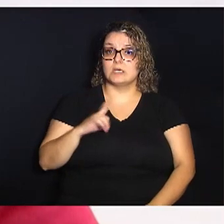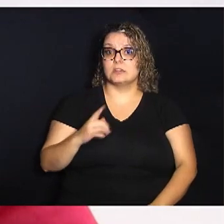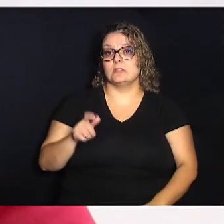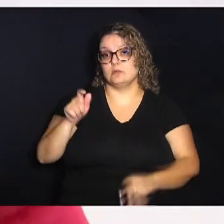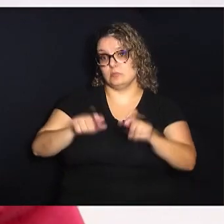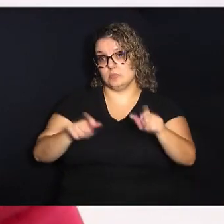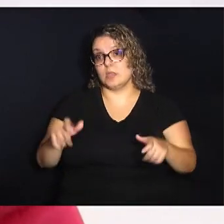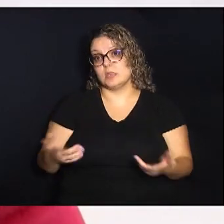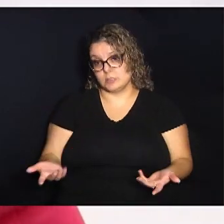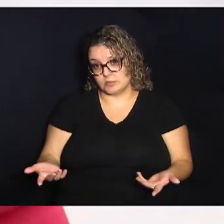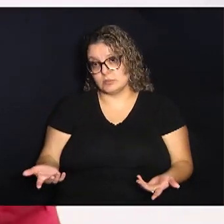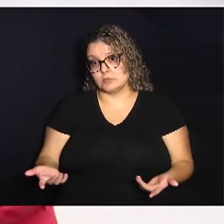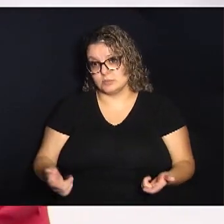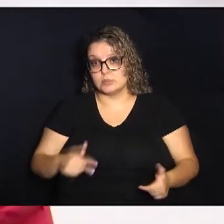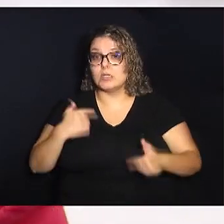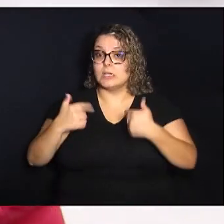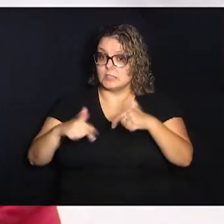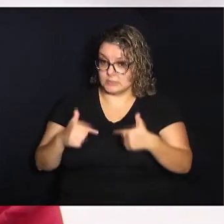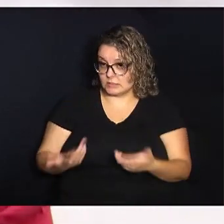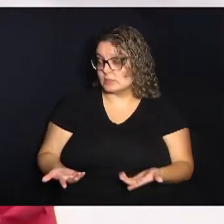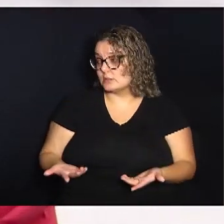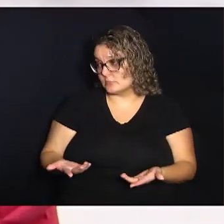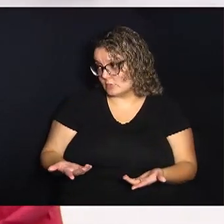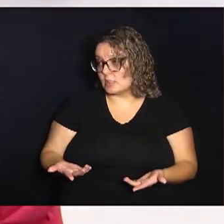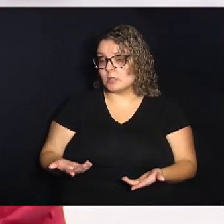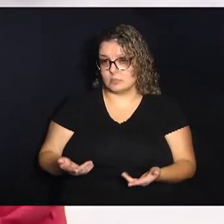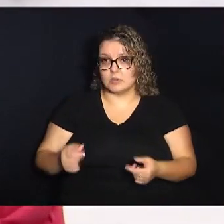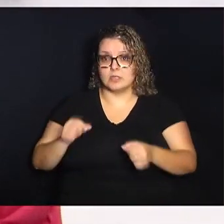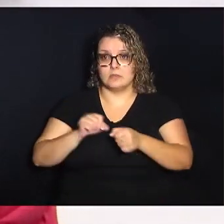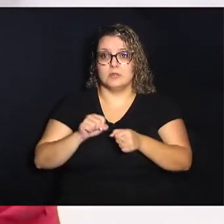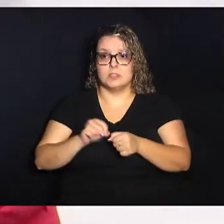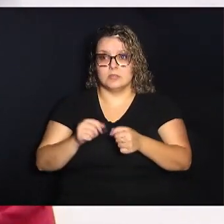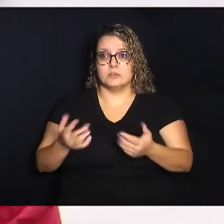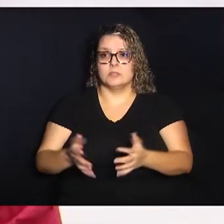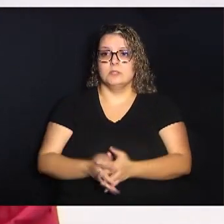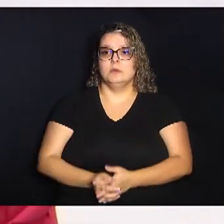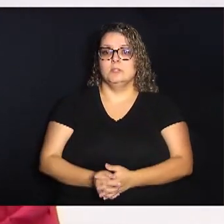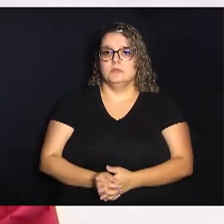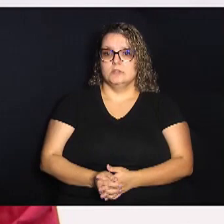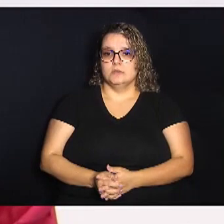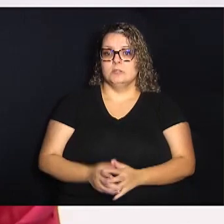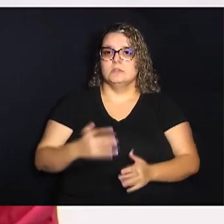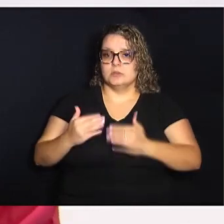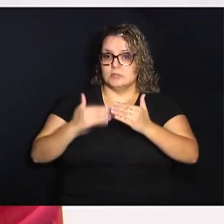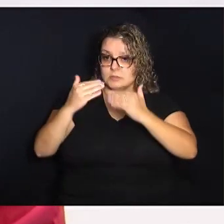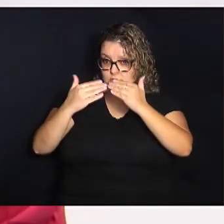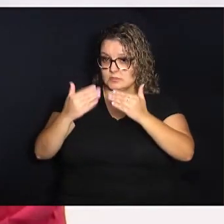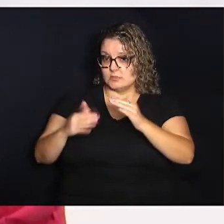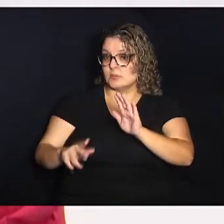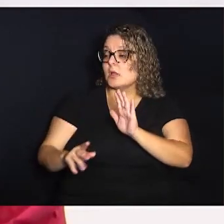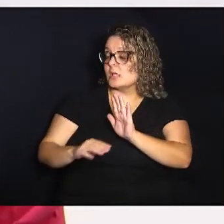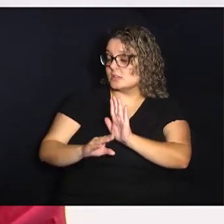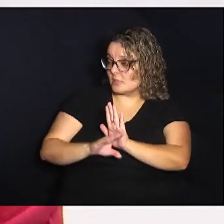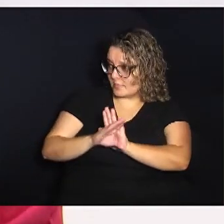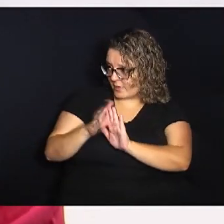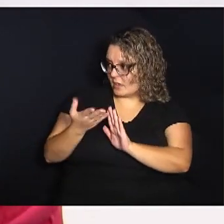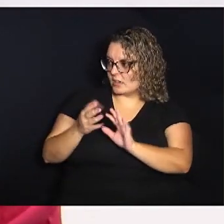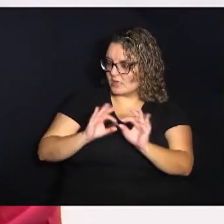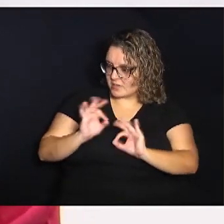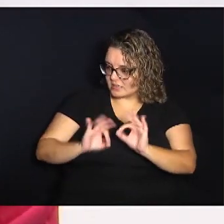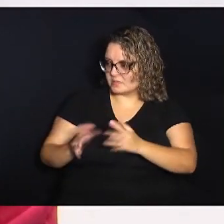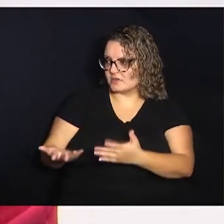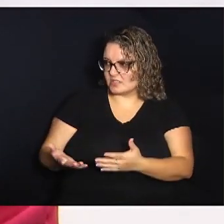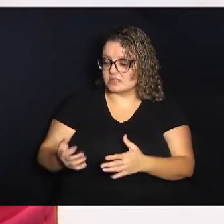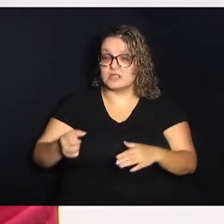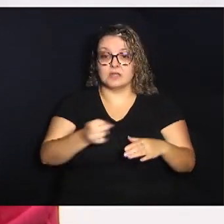pessoas trabalhando ali para fazer, né? Para desenvolver esse projeto. Na cozinha do